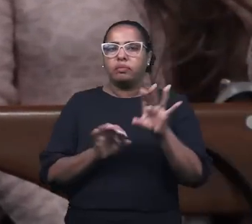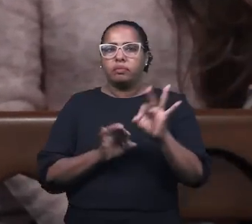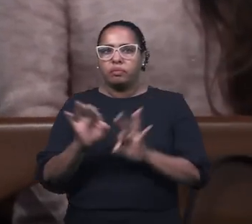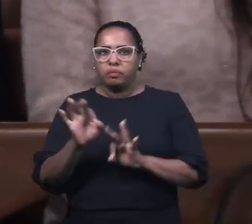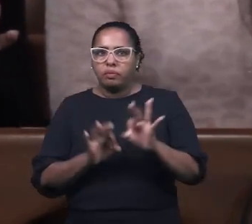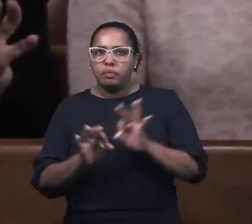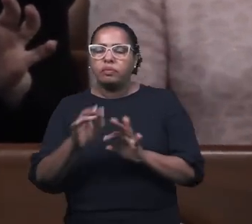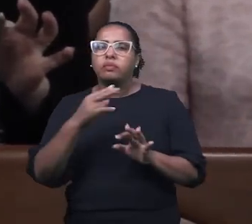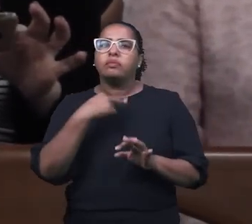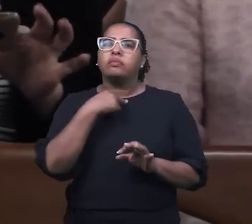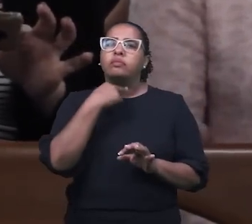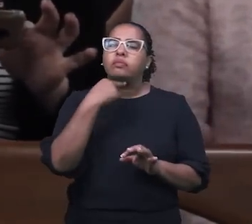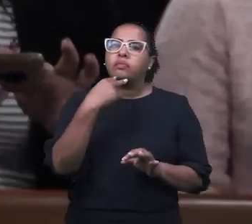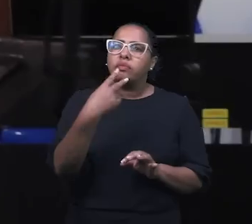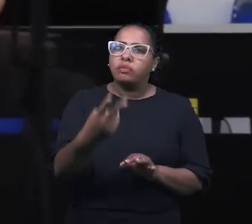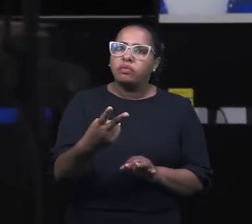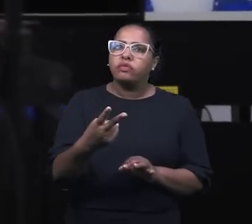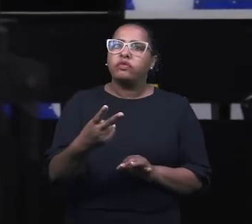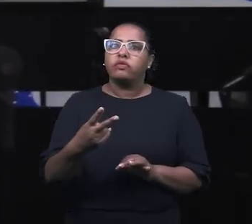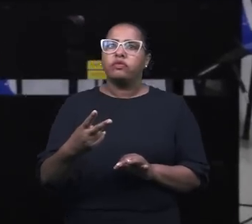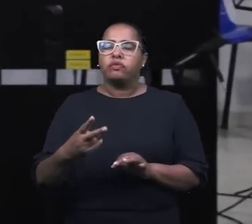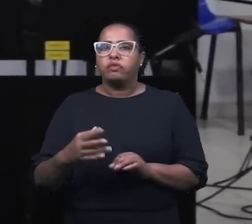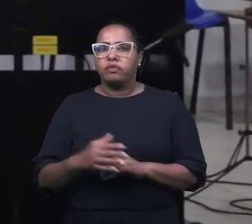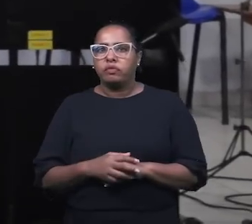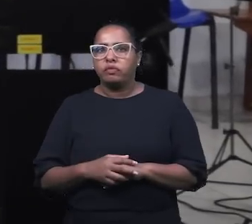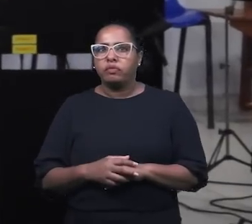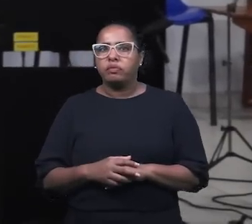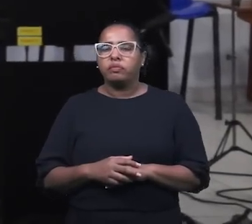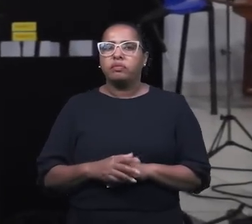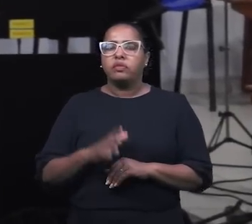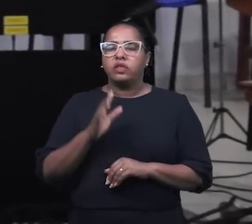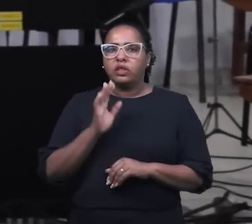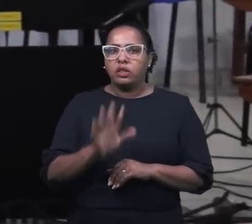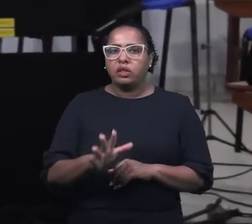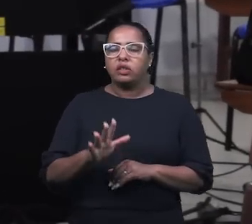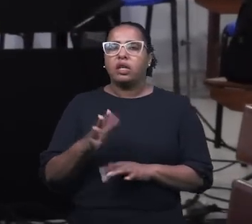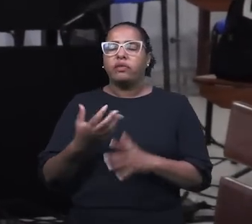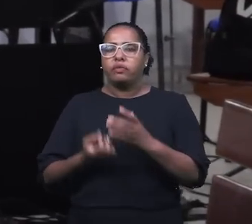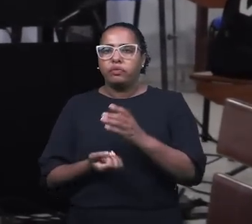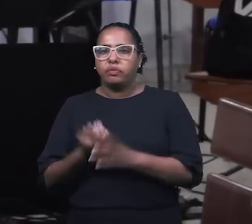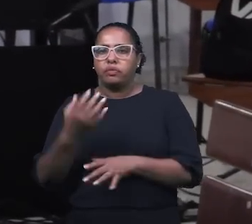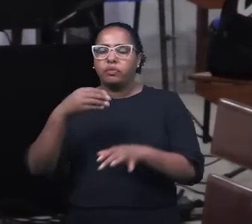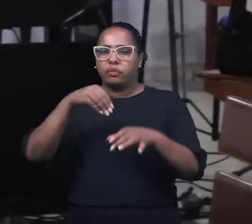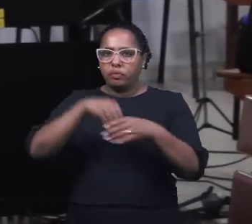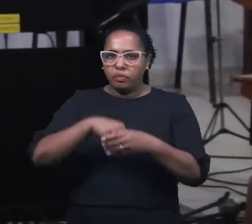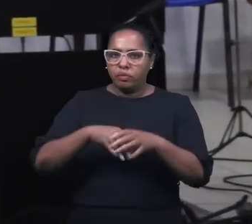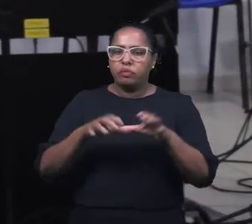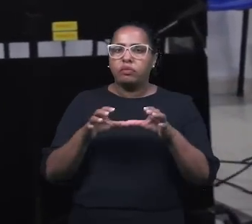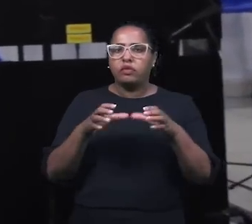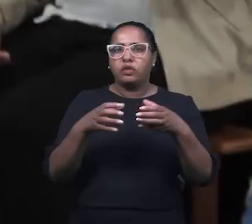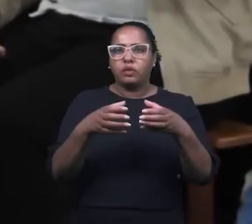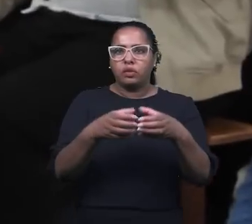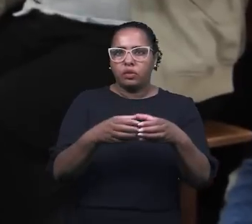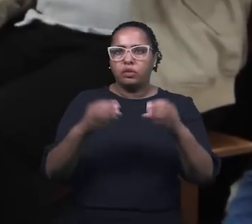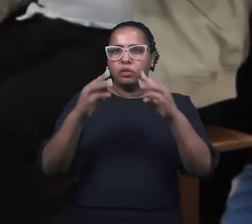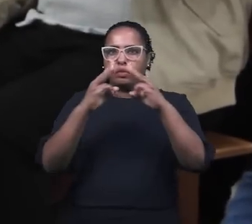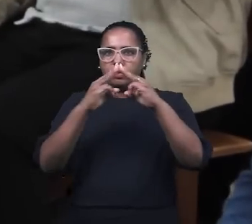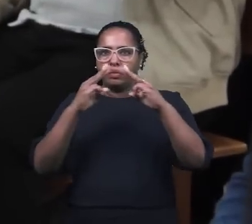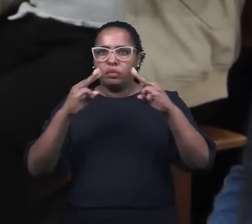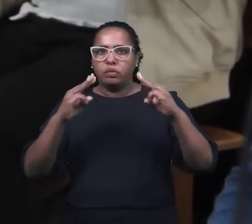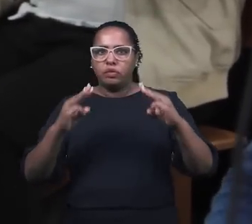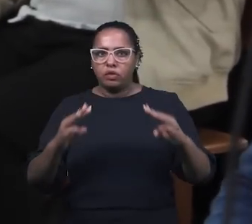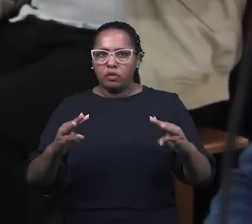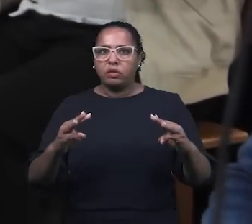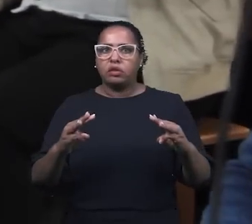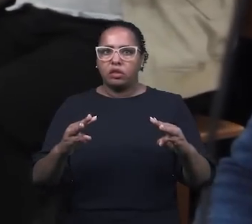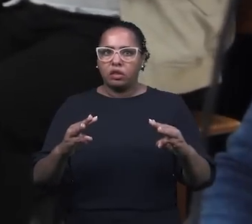trabalho vocal com as vozes, que já vem acontecendo dentro dos grupos também, né? São grupos de manaíns,